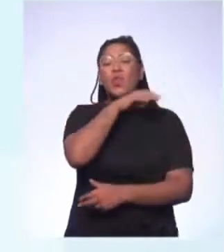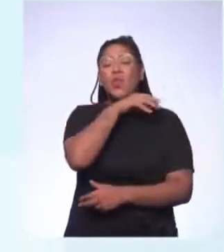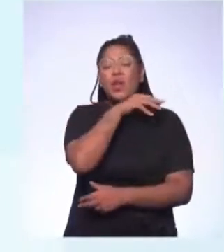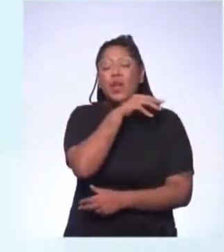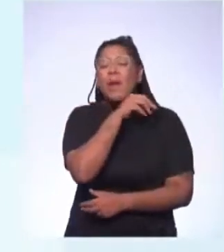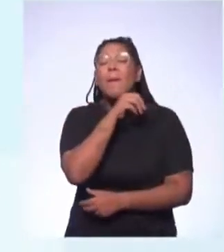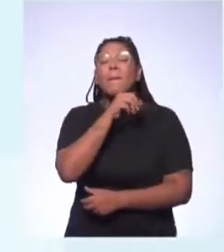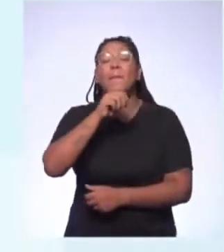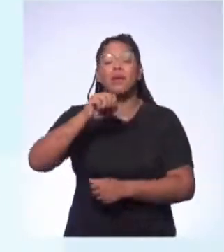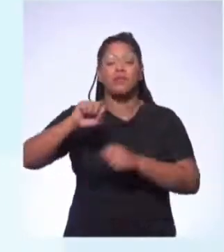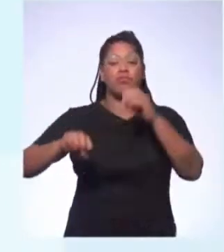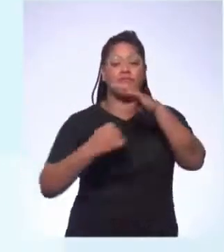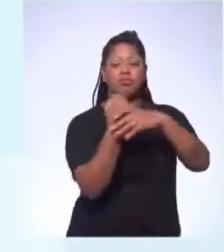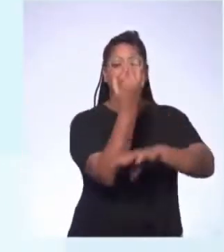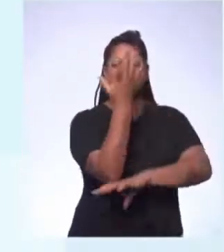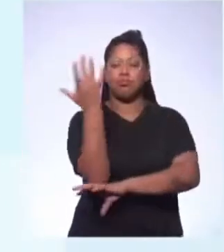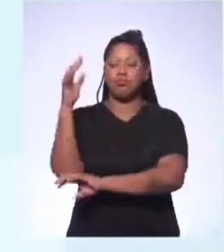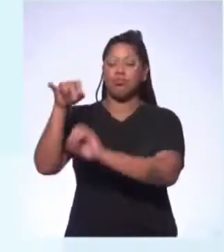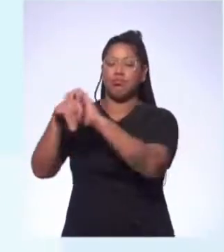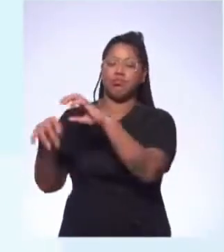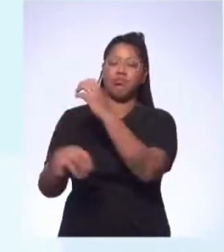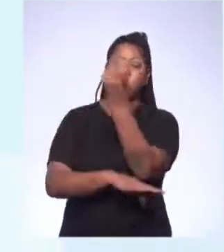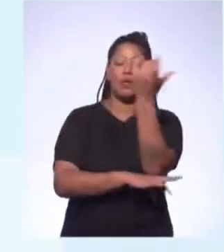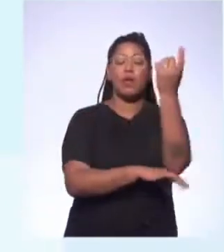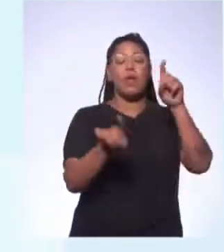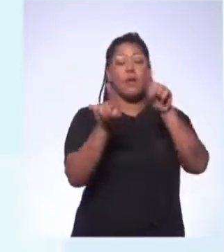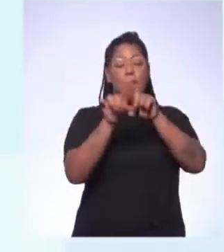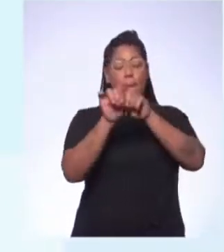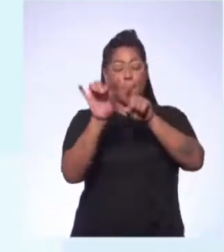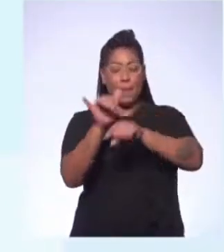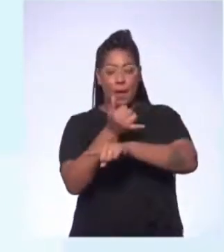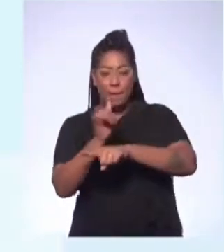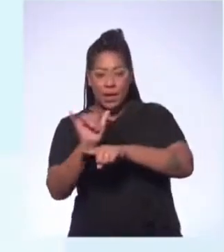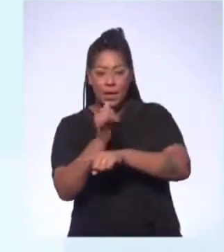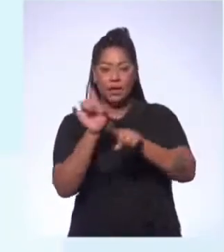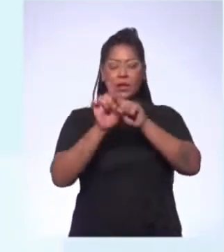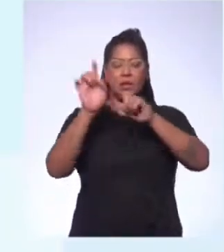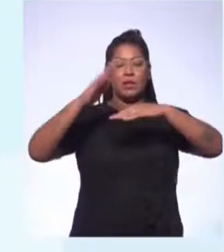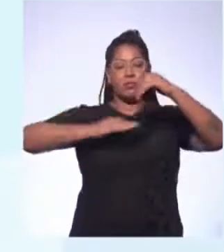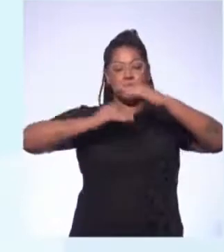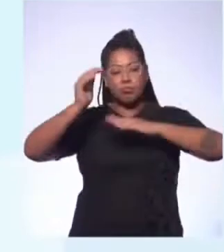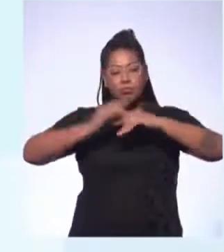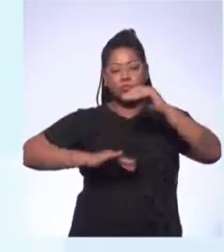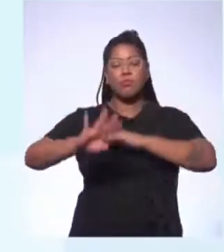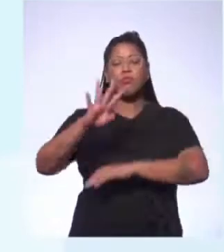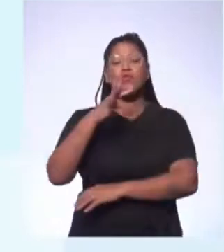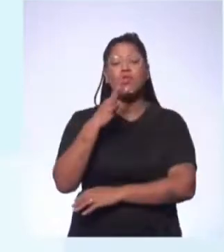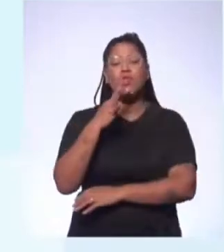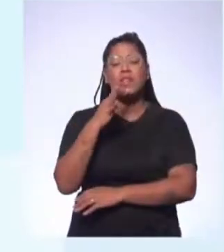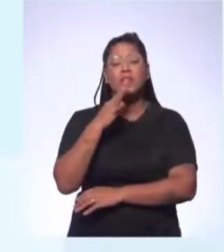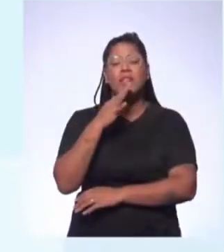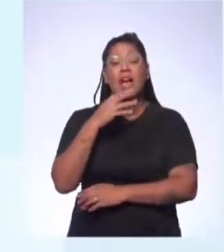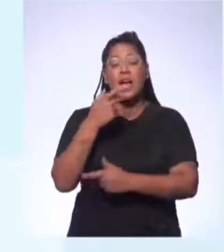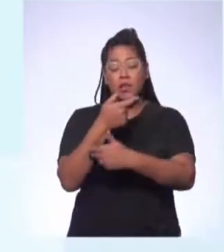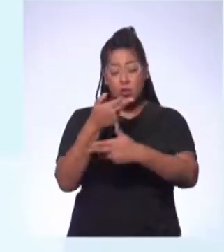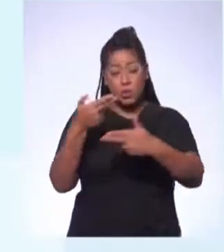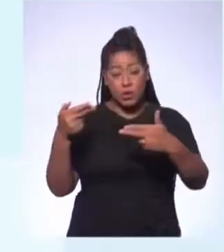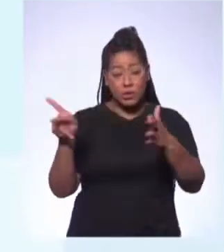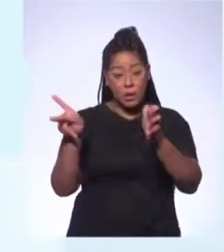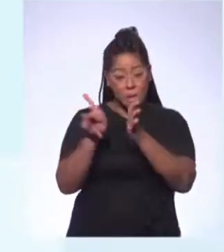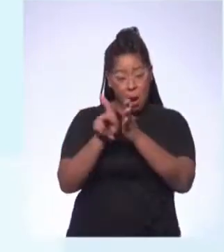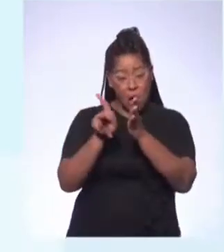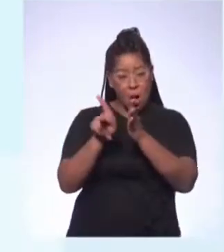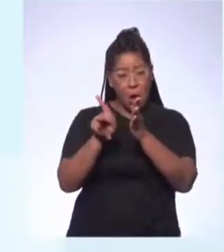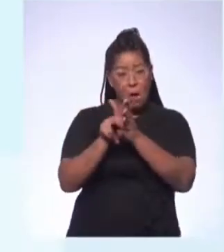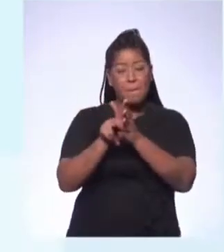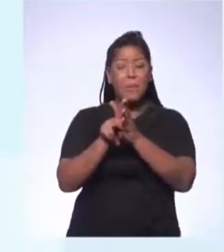aí a habilidade a ser trabalhada, reconhecer perturbações na biosfera causadas pela poluição de